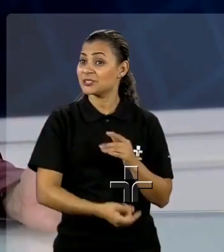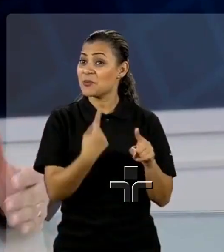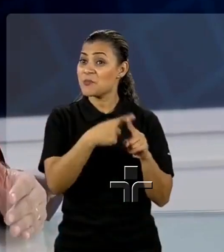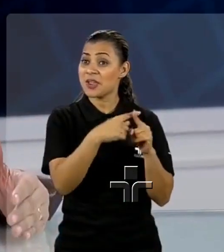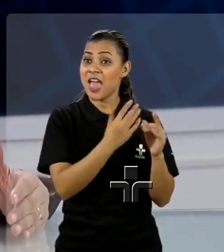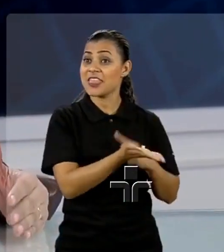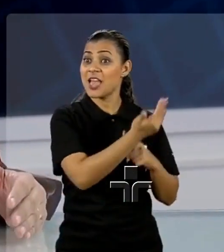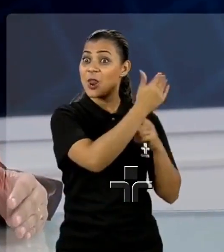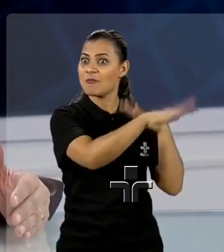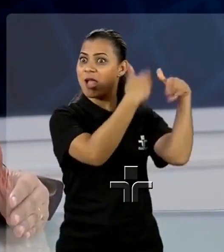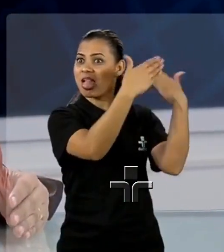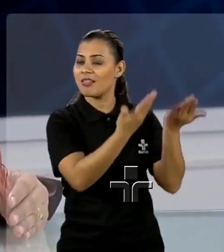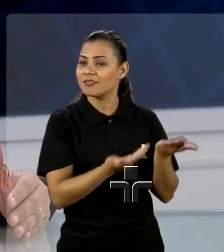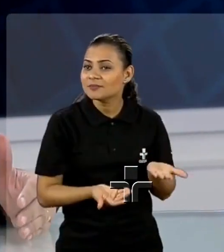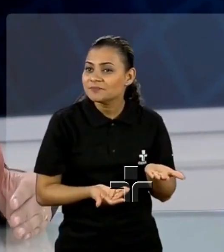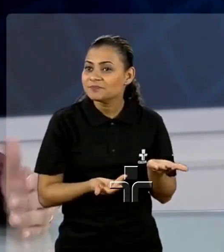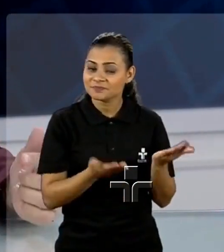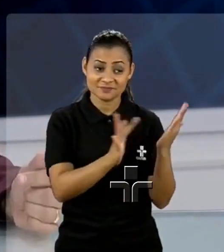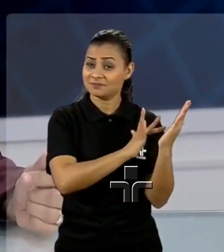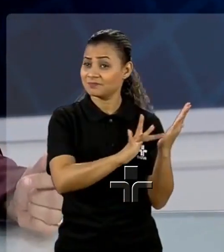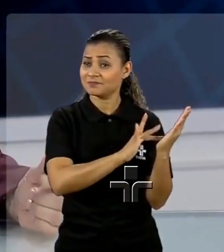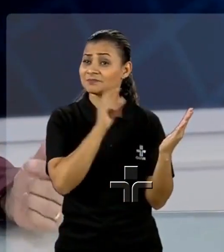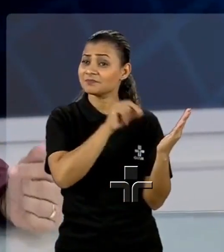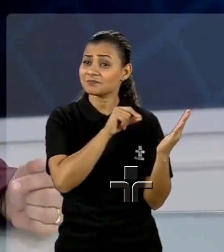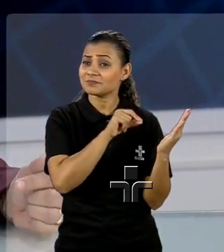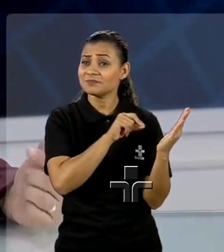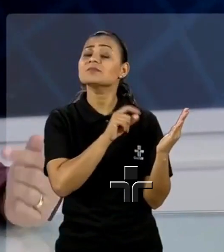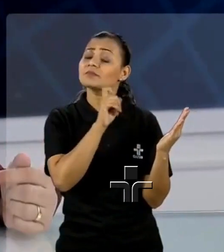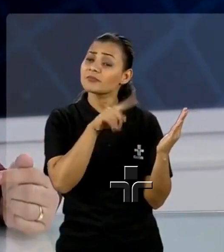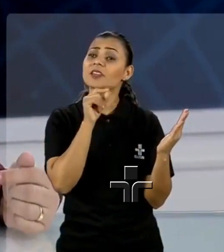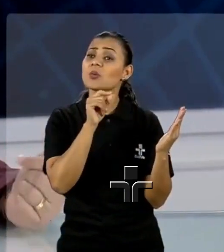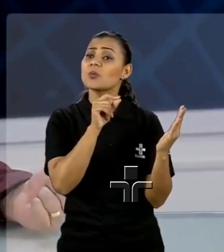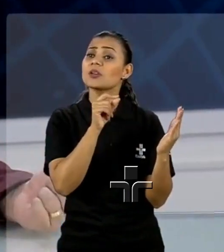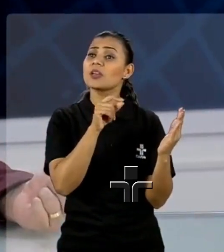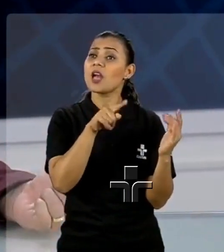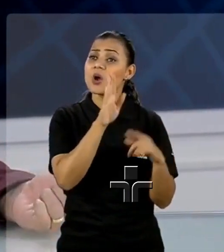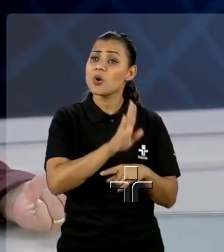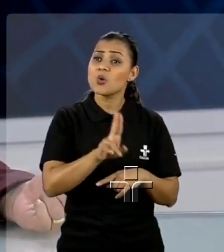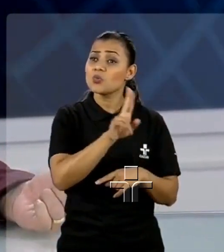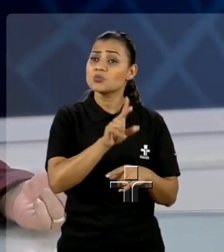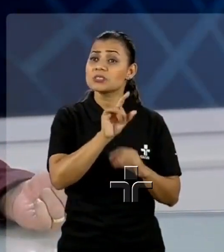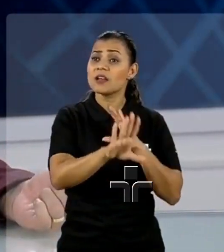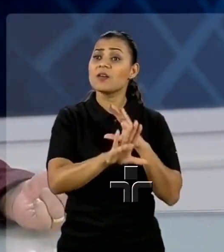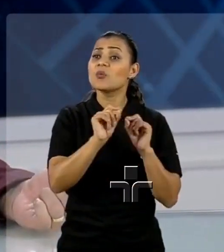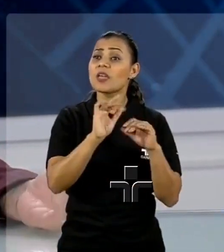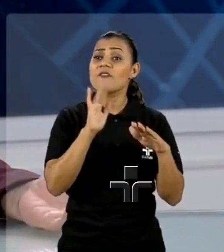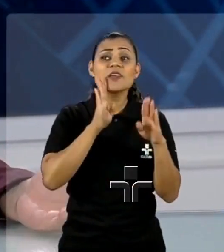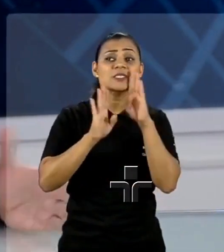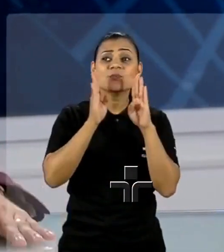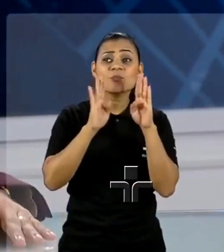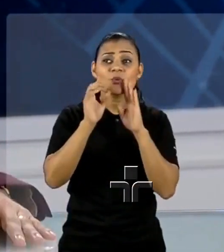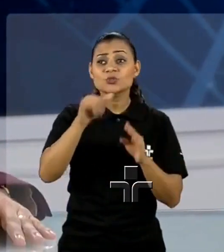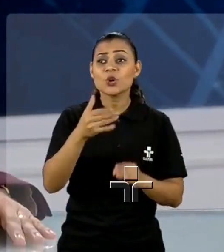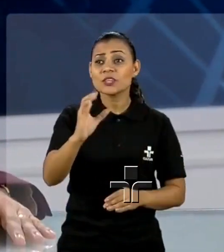E depois, porque a ferramenta eletrônica é inclusive o que propicia o Jornal da Cultura agora está no Facebook. É a